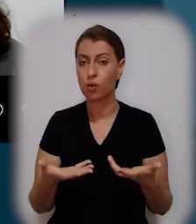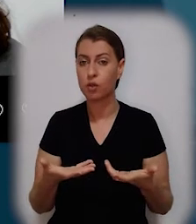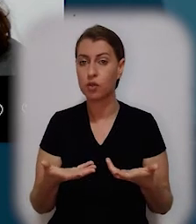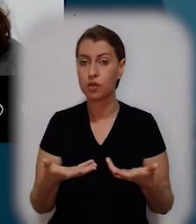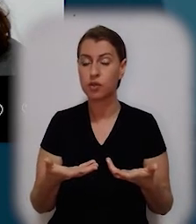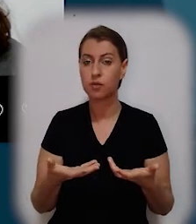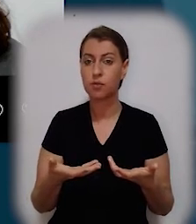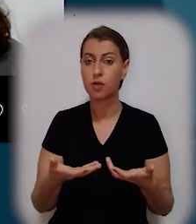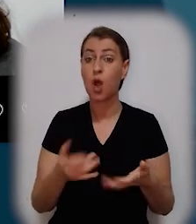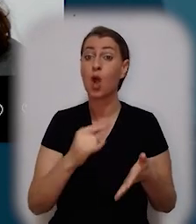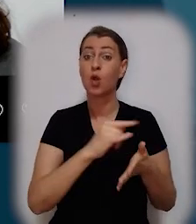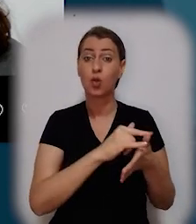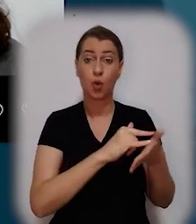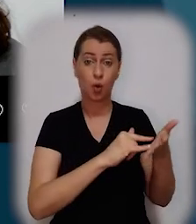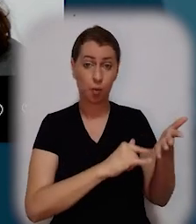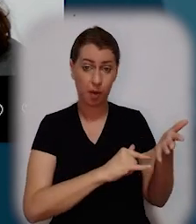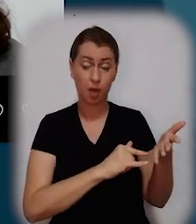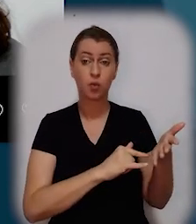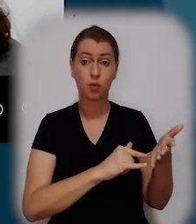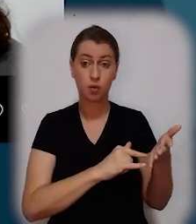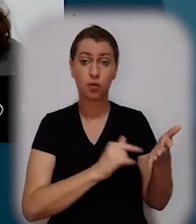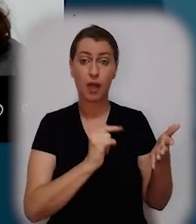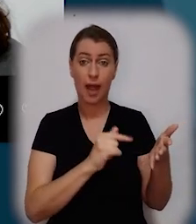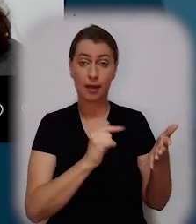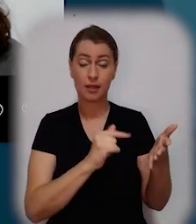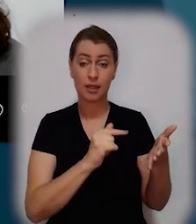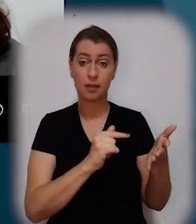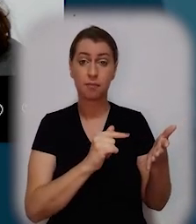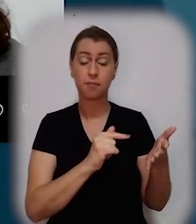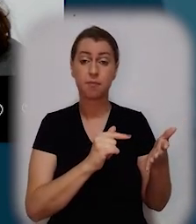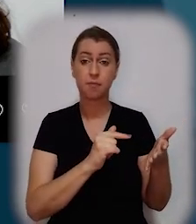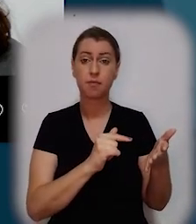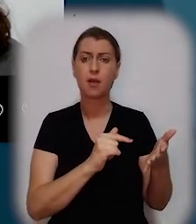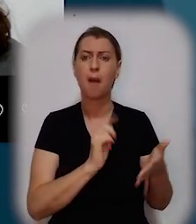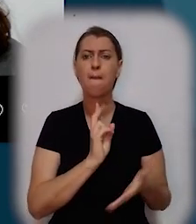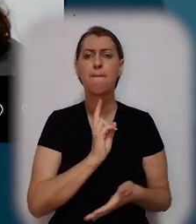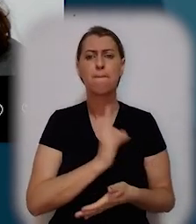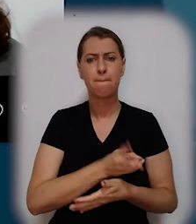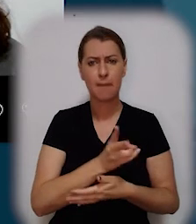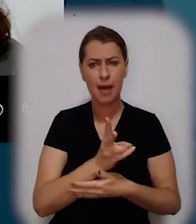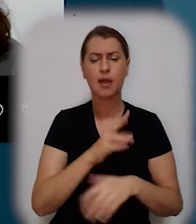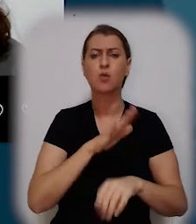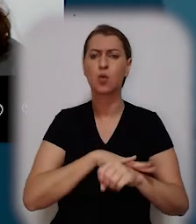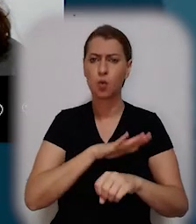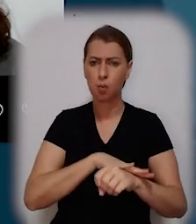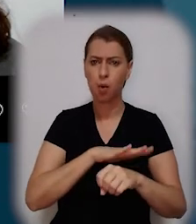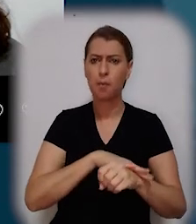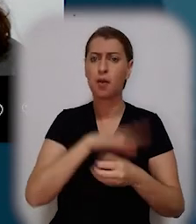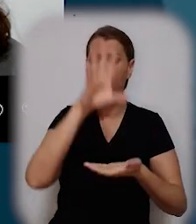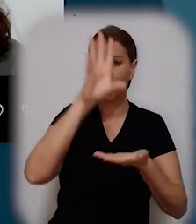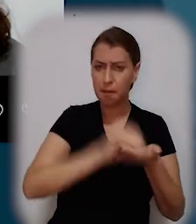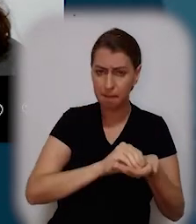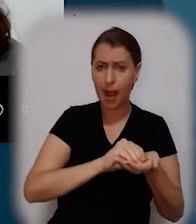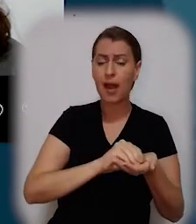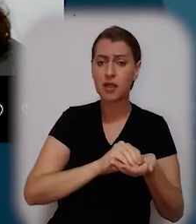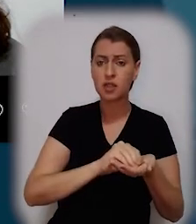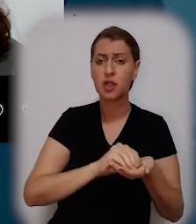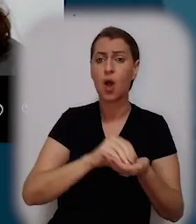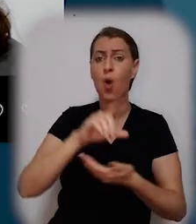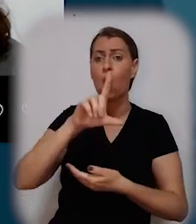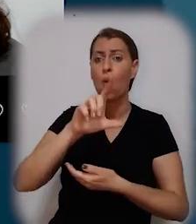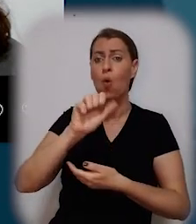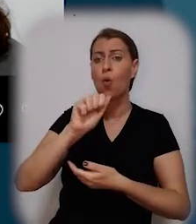Aqui em documentos, tá? Ele mesmo, ele no momento que ele baixa aquele lançador,